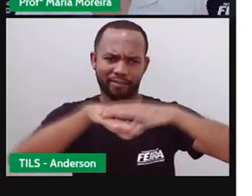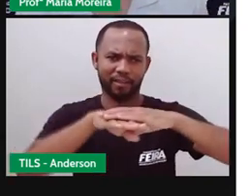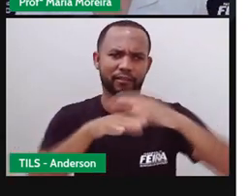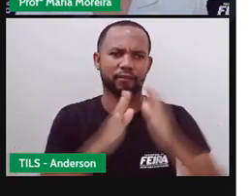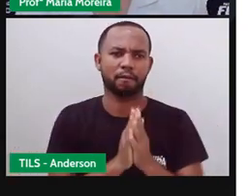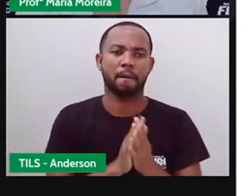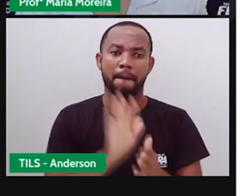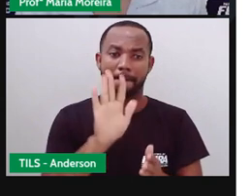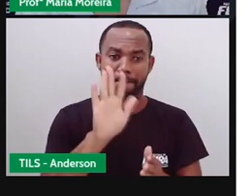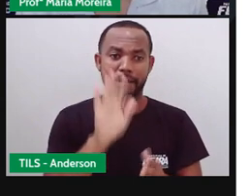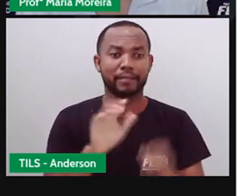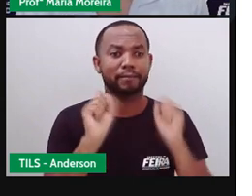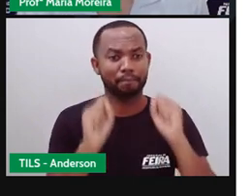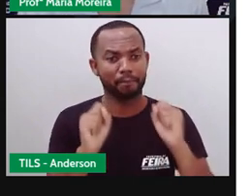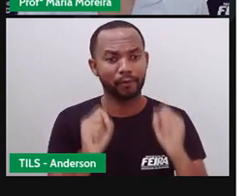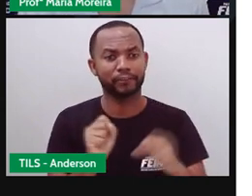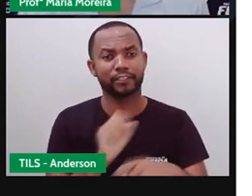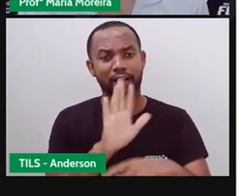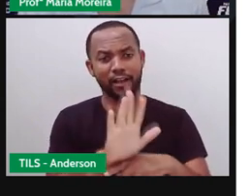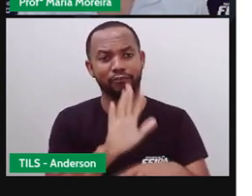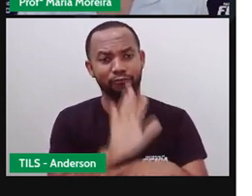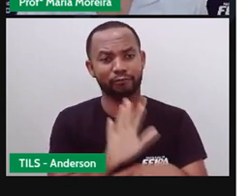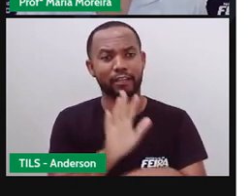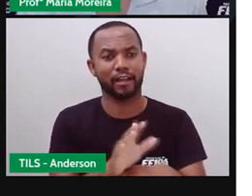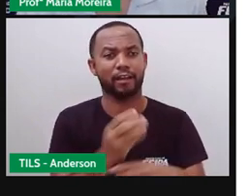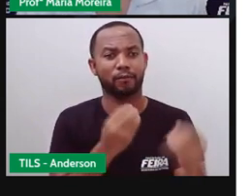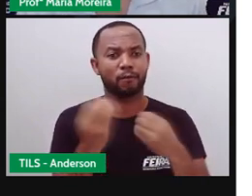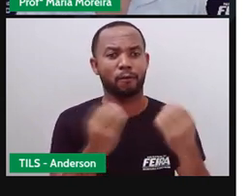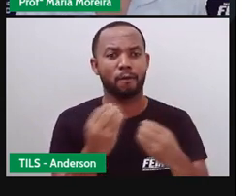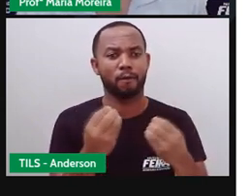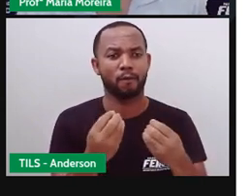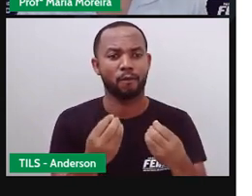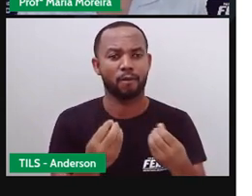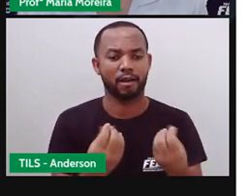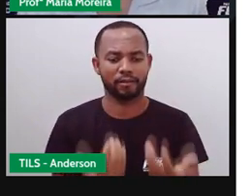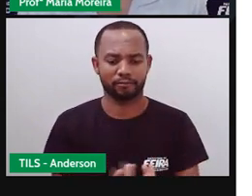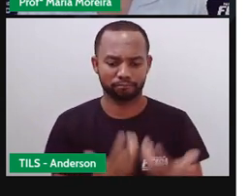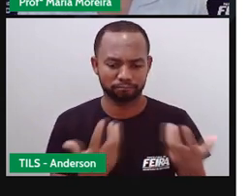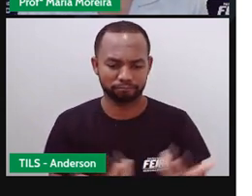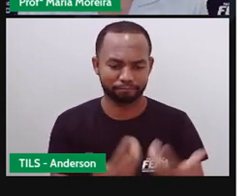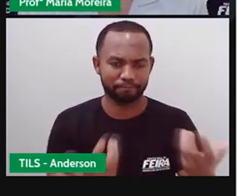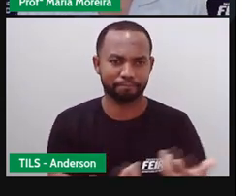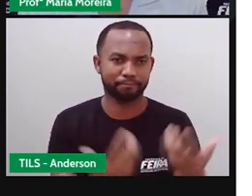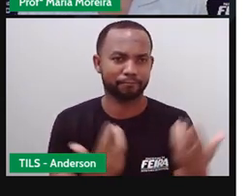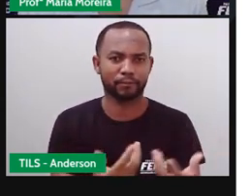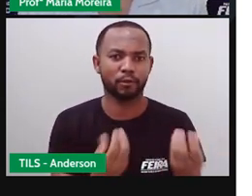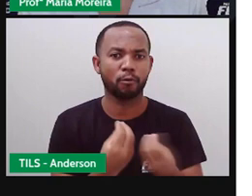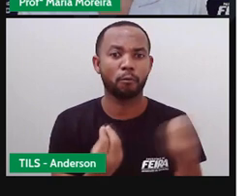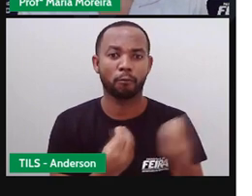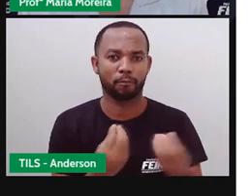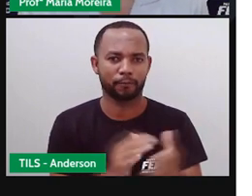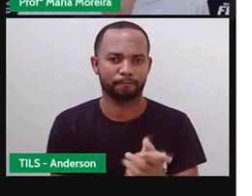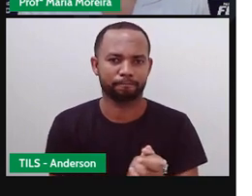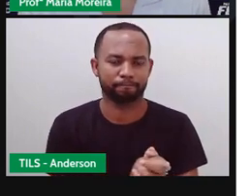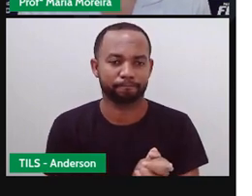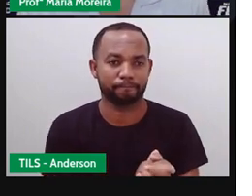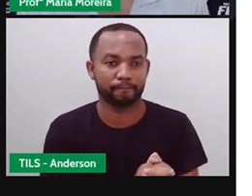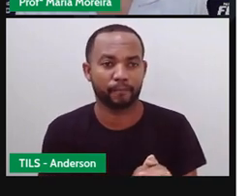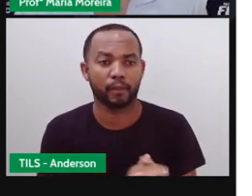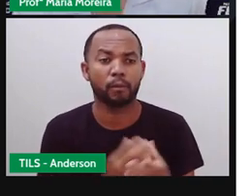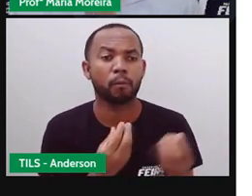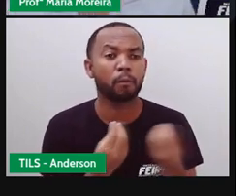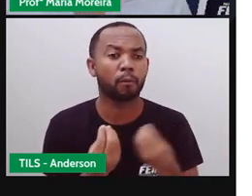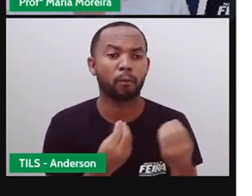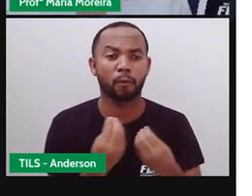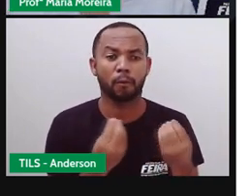vantajosas na agricultura fato desconhecido por grande parte dos Agricultores E